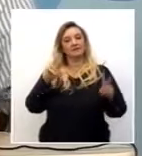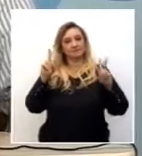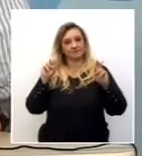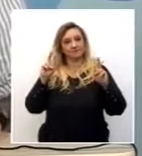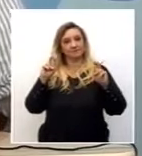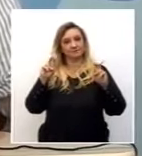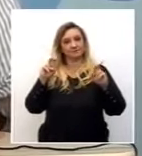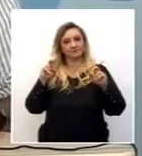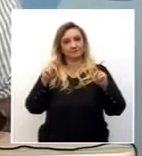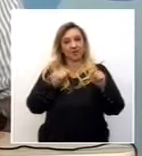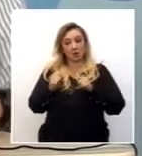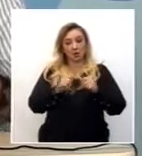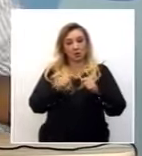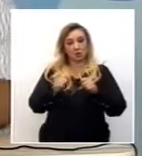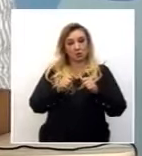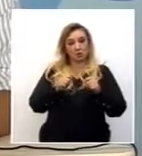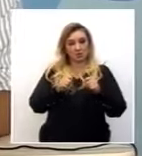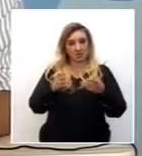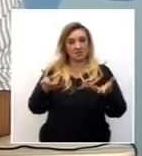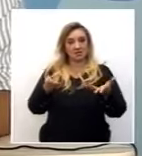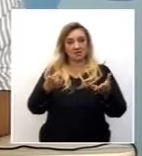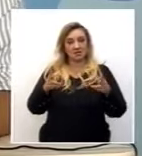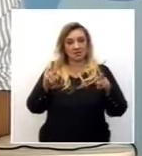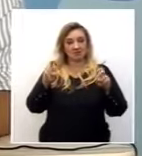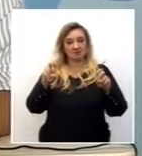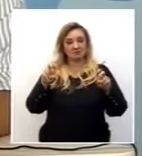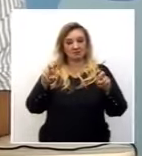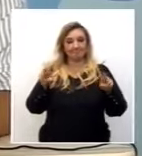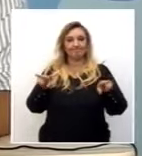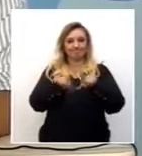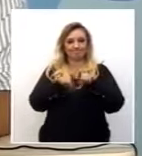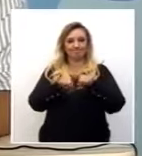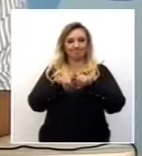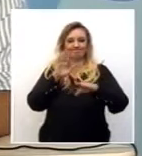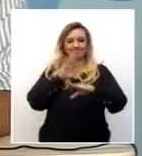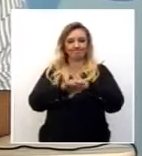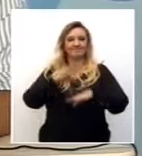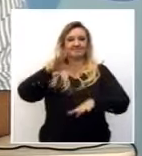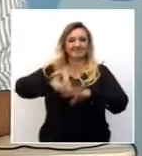questão econômica também, contempla demais a matemática.